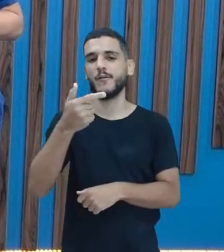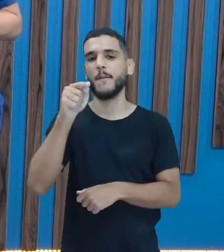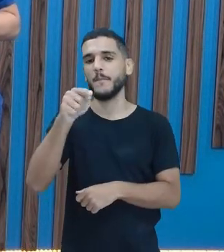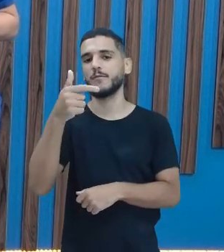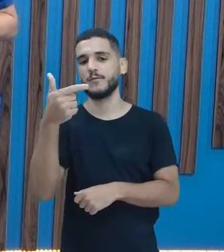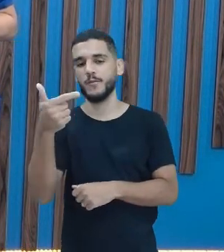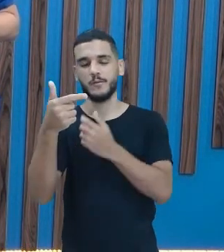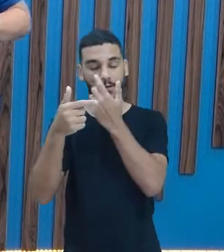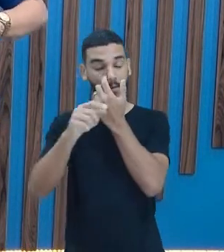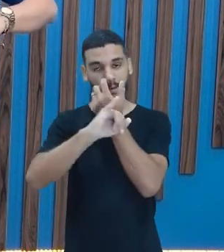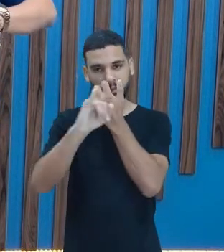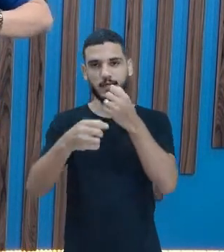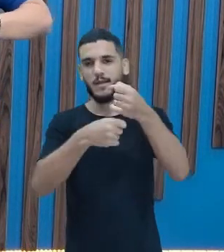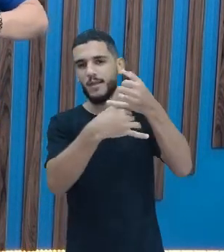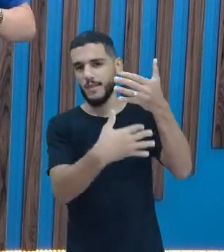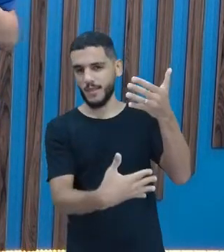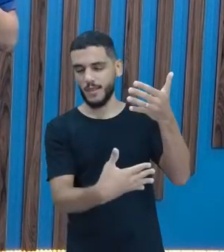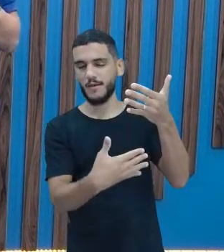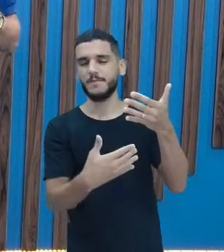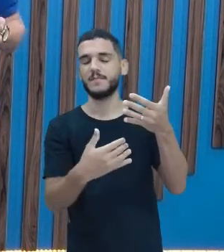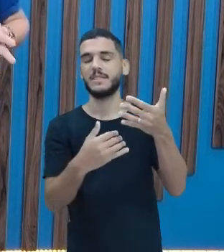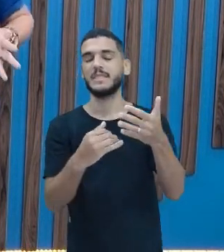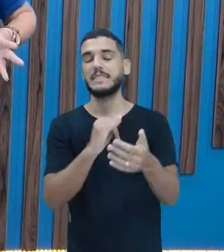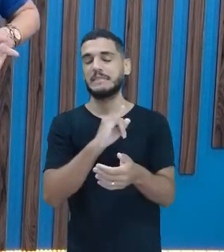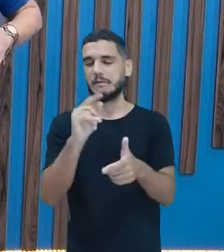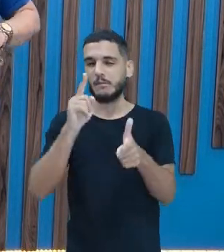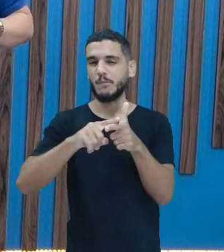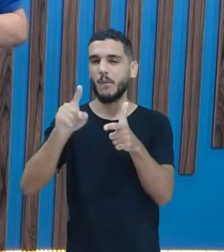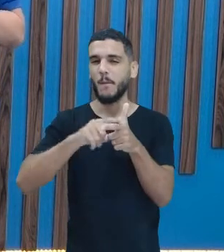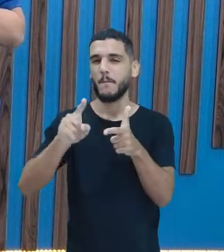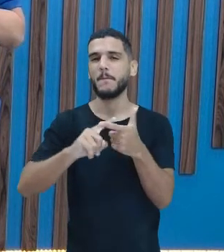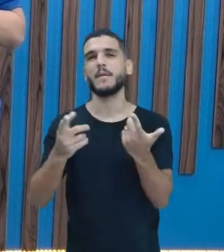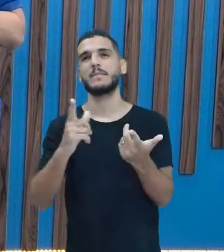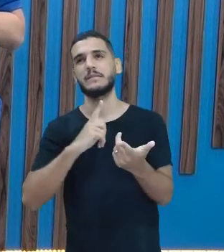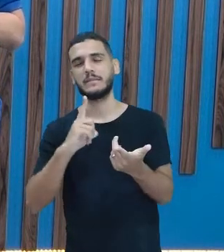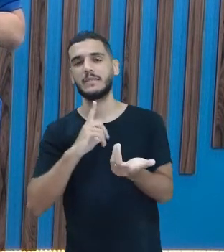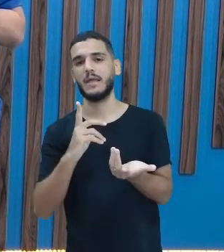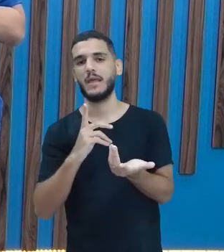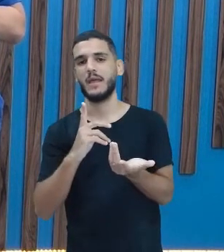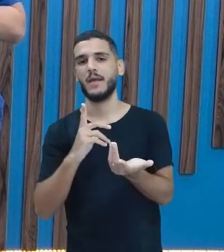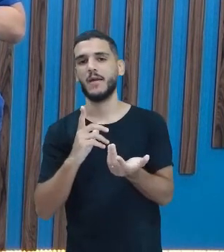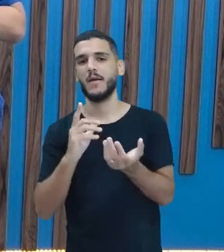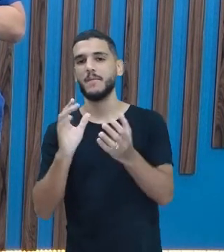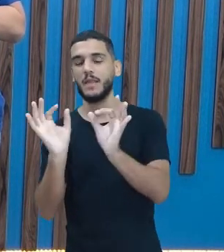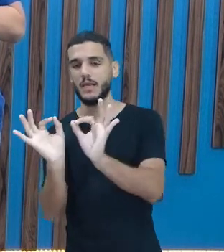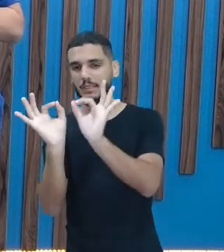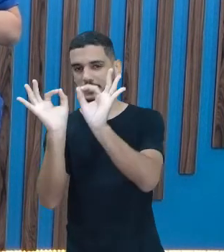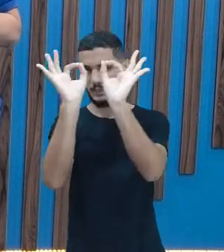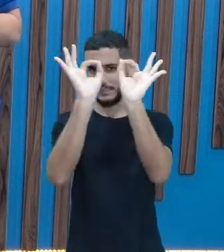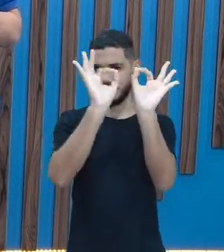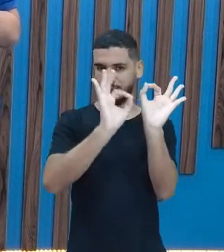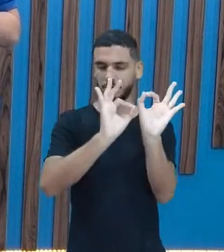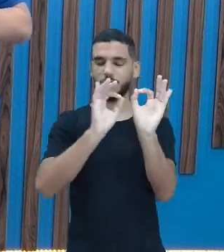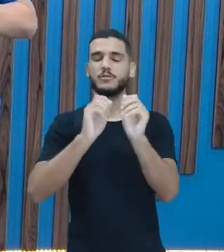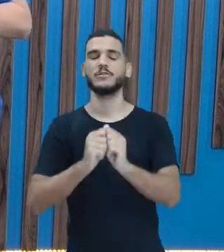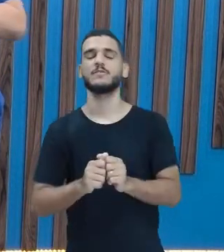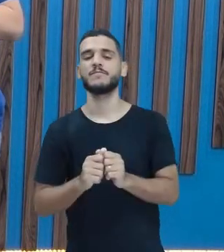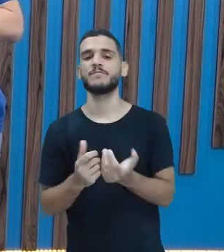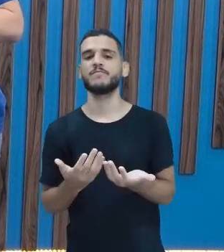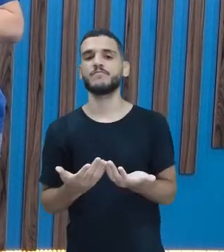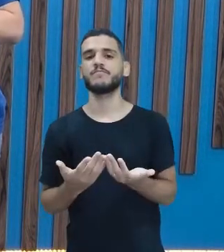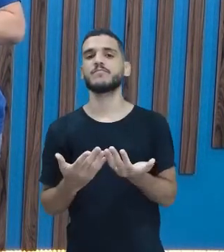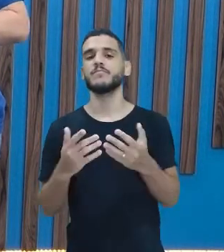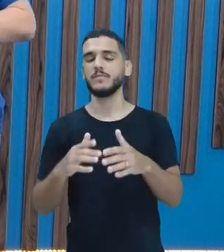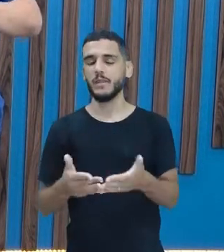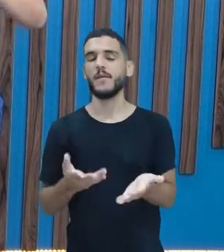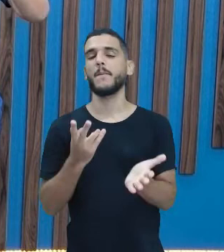pelo chat, de repente, se der algum problema no chat, continua na questão da imagem, né? Continua